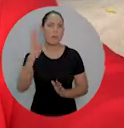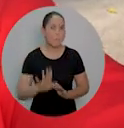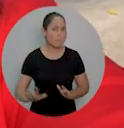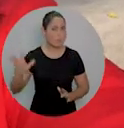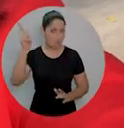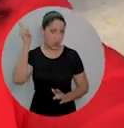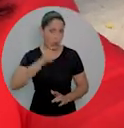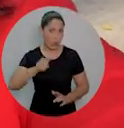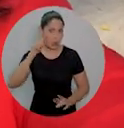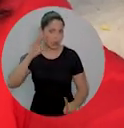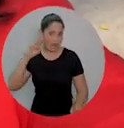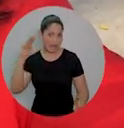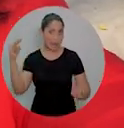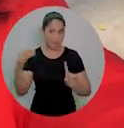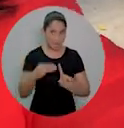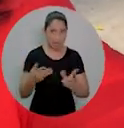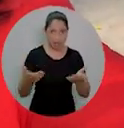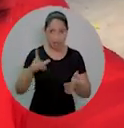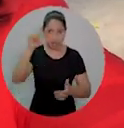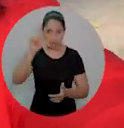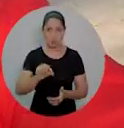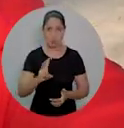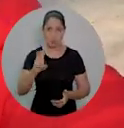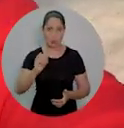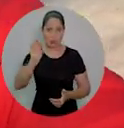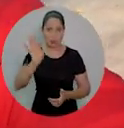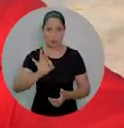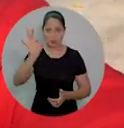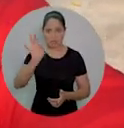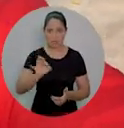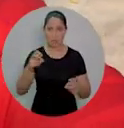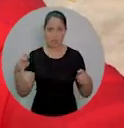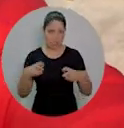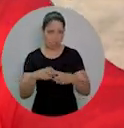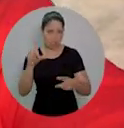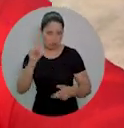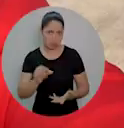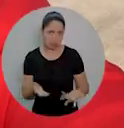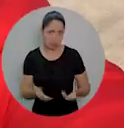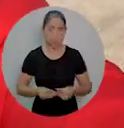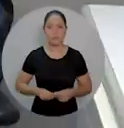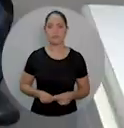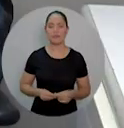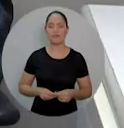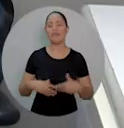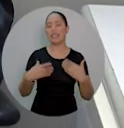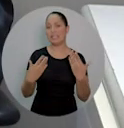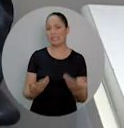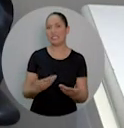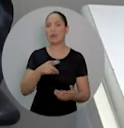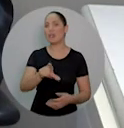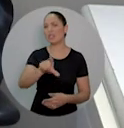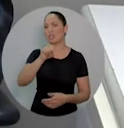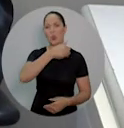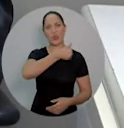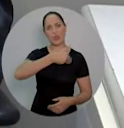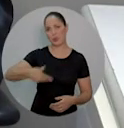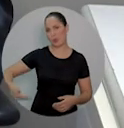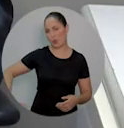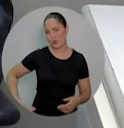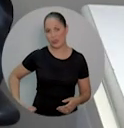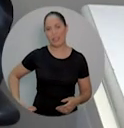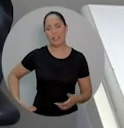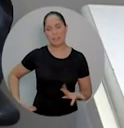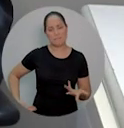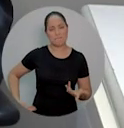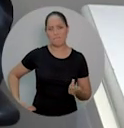Brasil consegue alcançar esta meta de redução de 50% no número de acidentes? As recentes decisões e ações